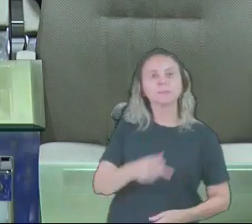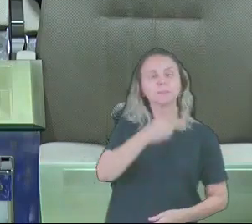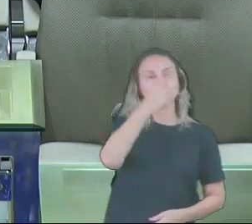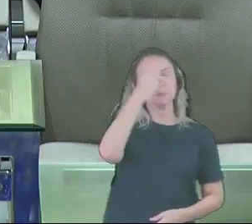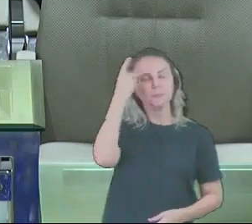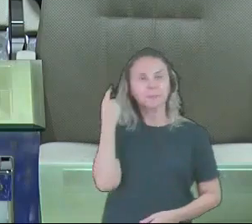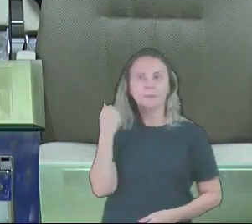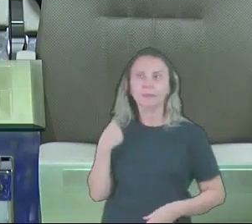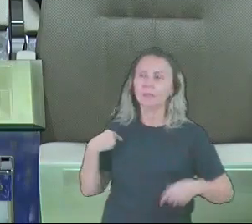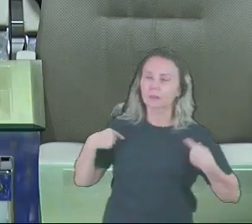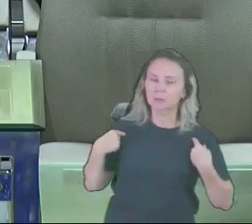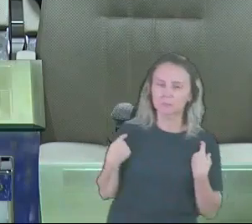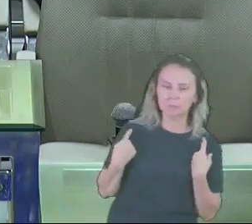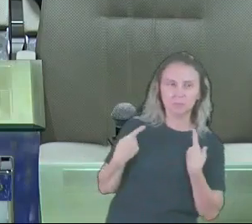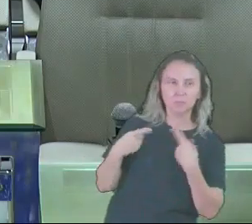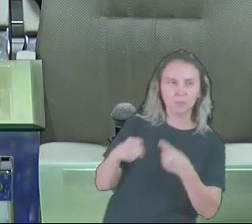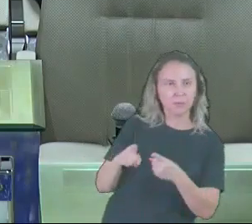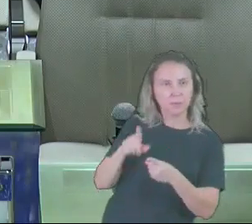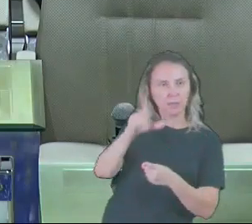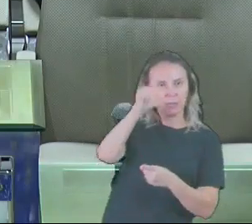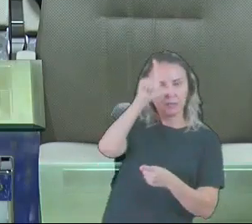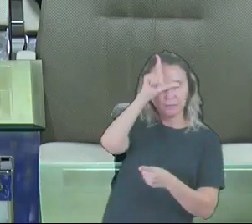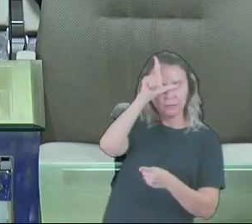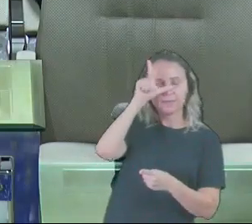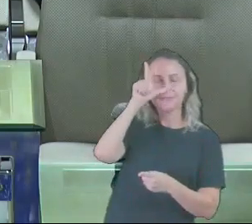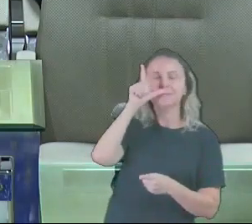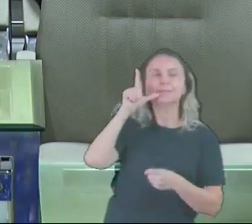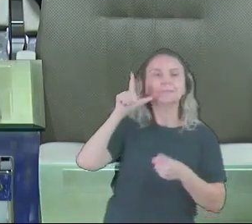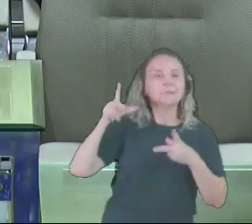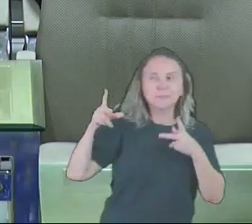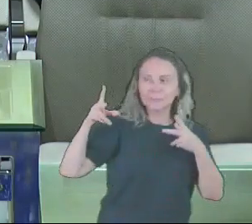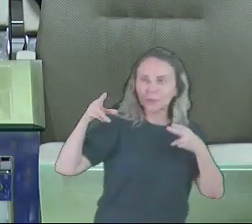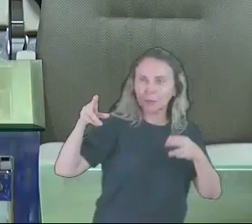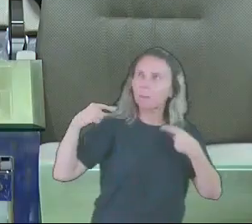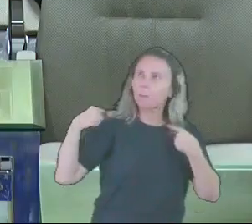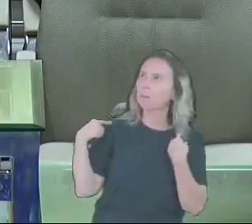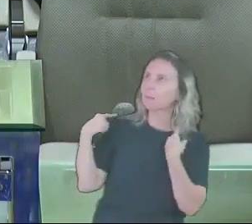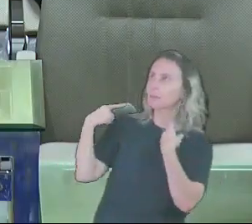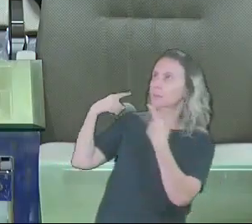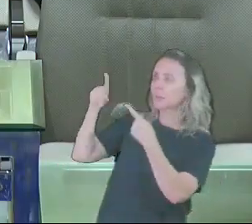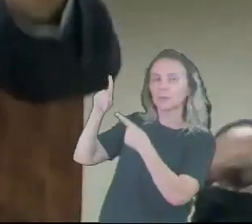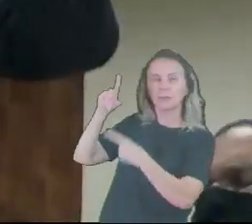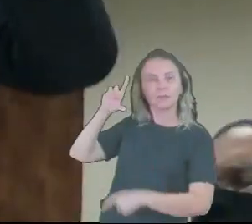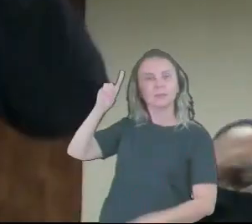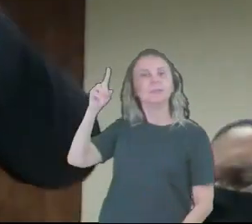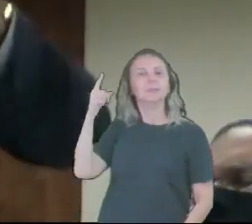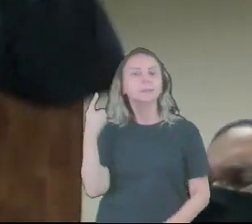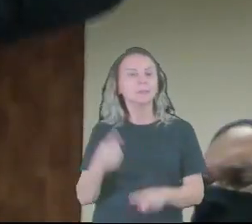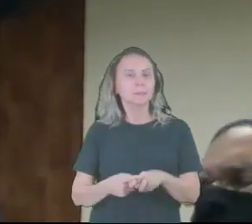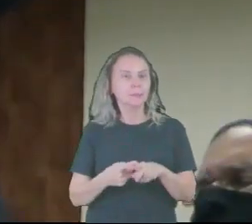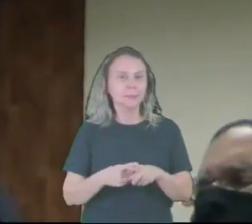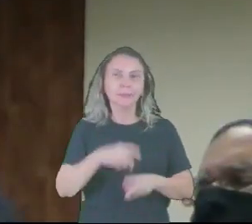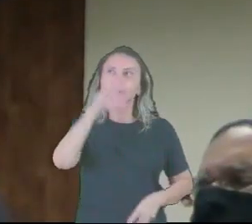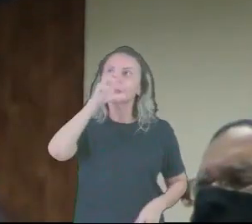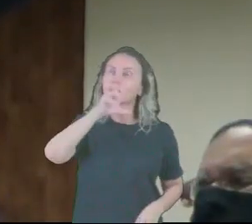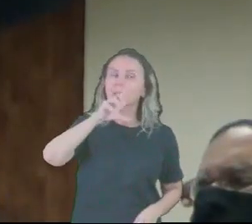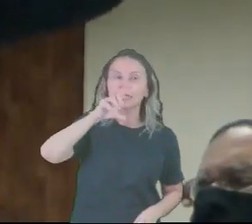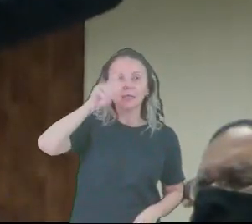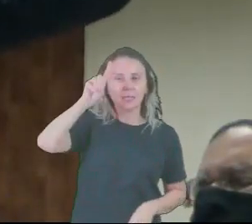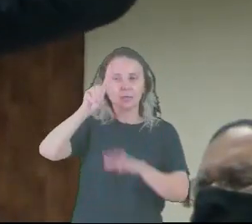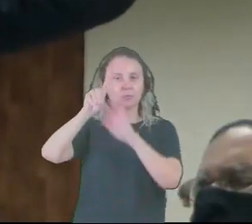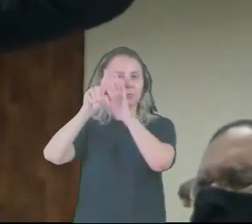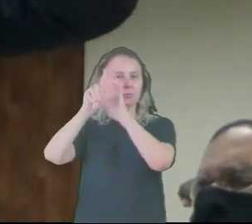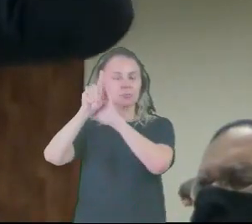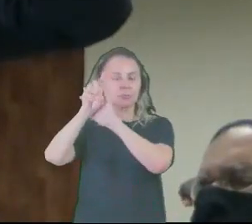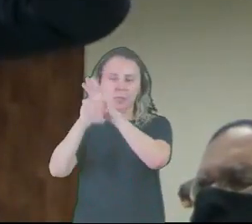às autoridades estão indo de encontro ao próprio Deus porque porque quem constituiu as autoridades foi o próprio